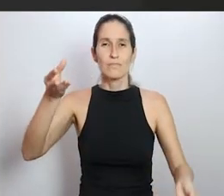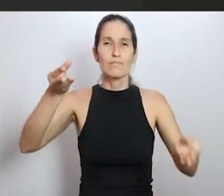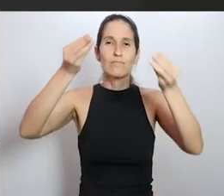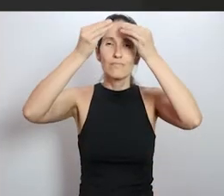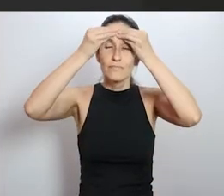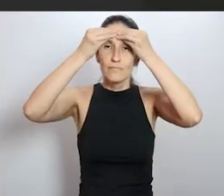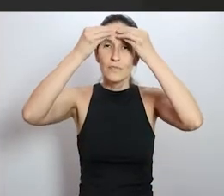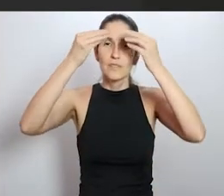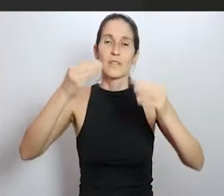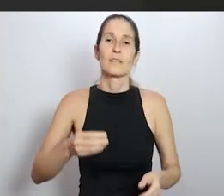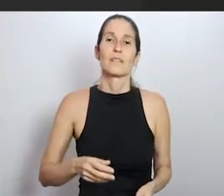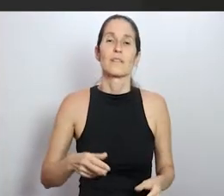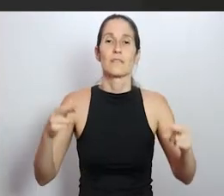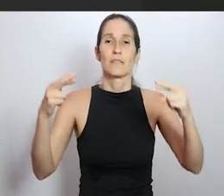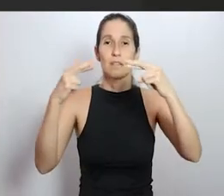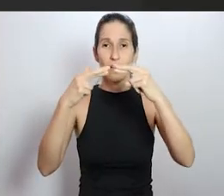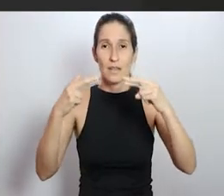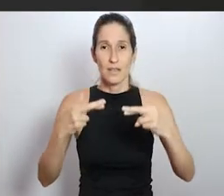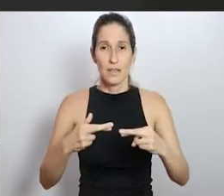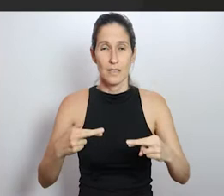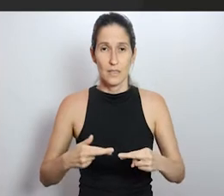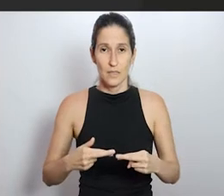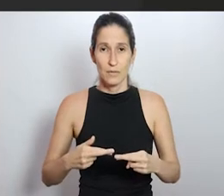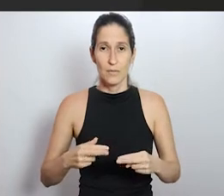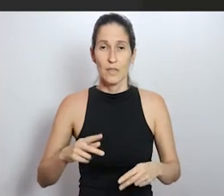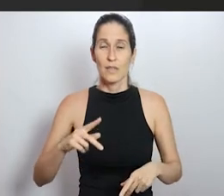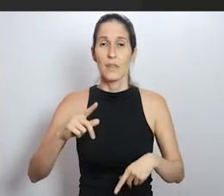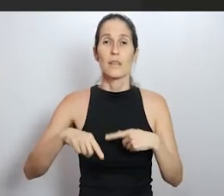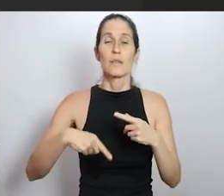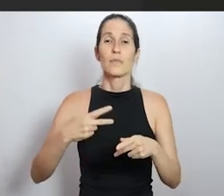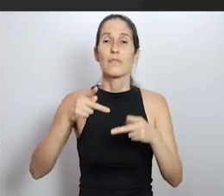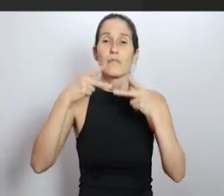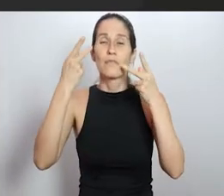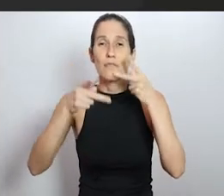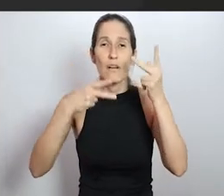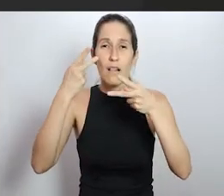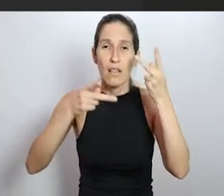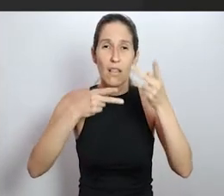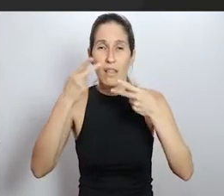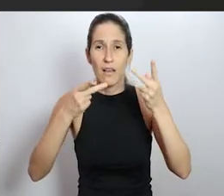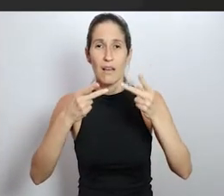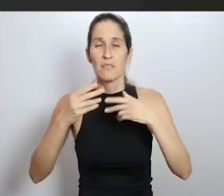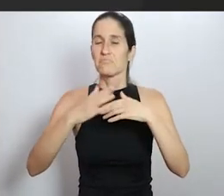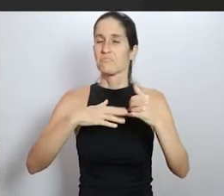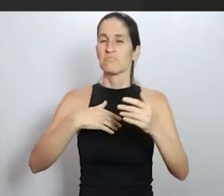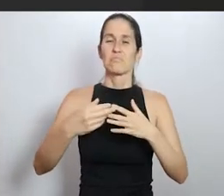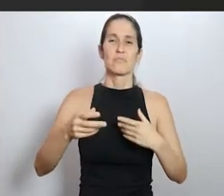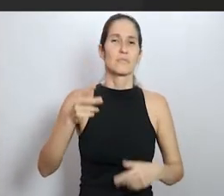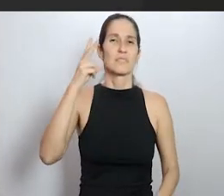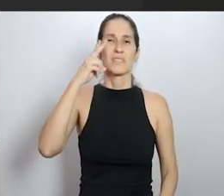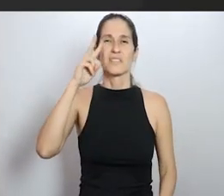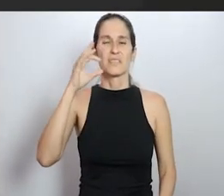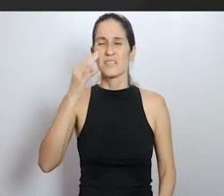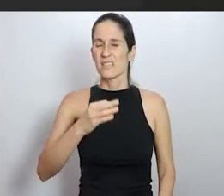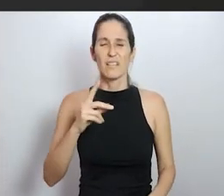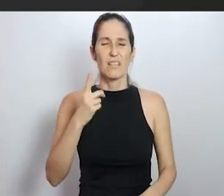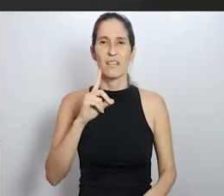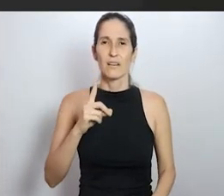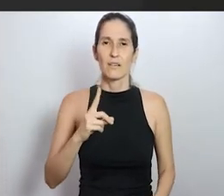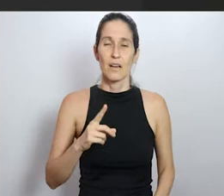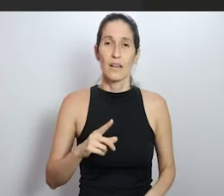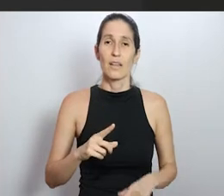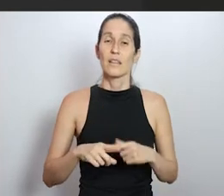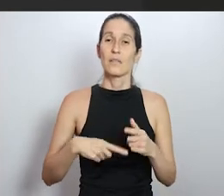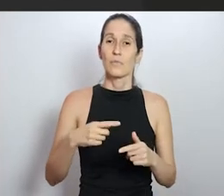versos de casa e dizia os versos aleatoriamente, sem seguir uma história, sem seguir um assunto. E